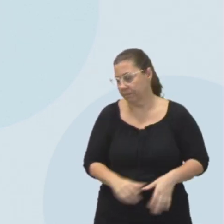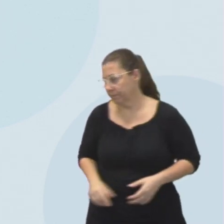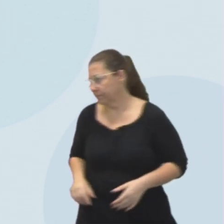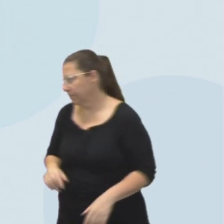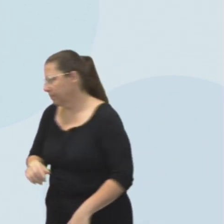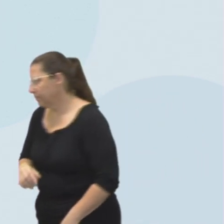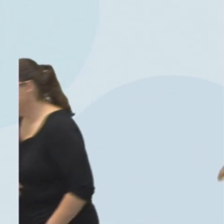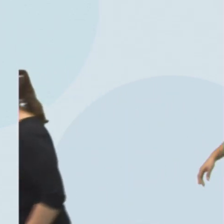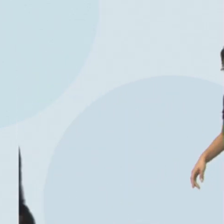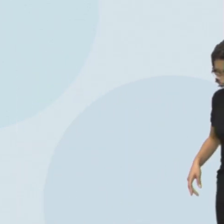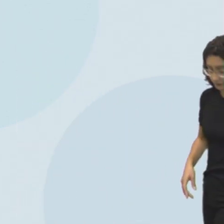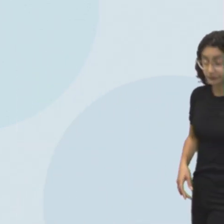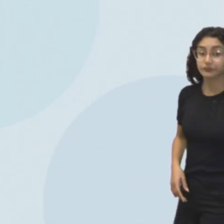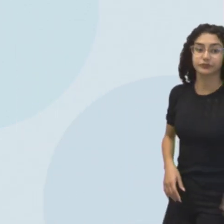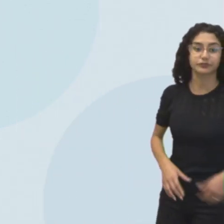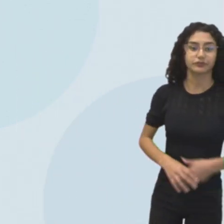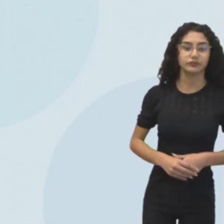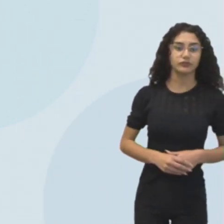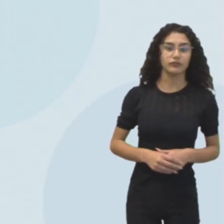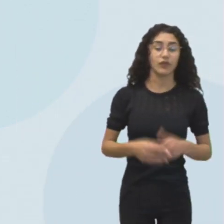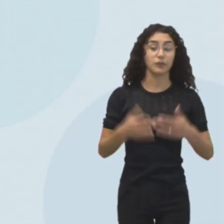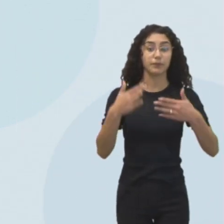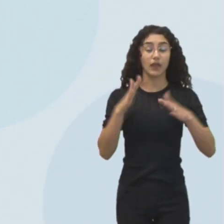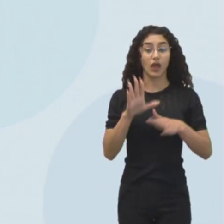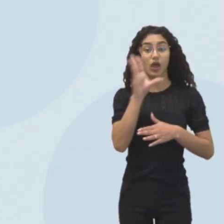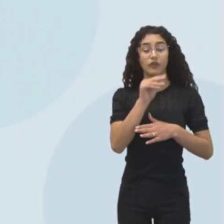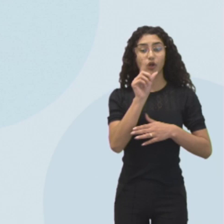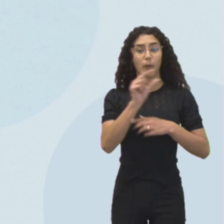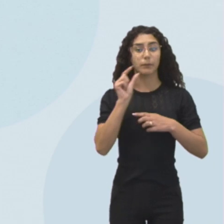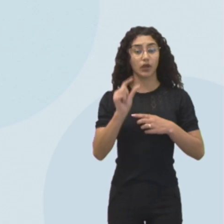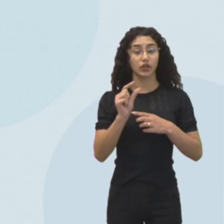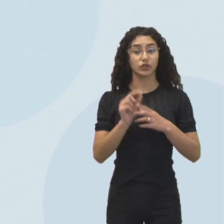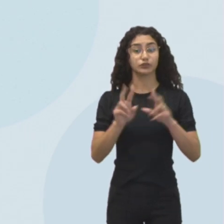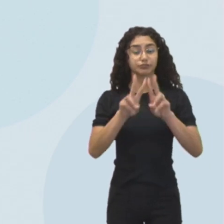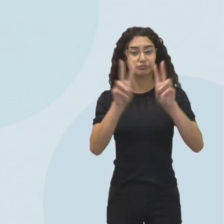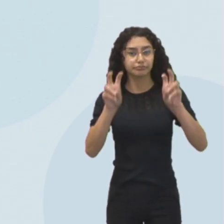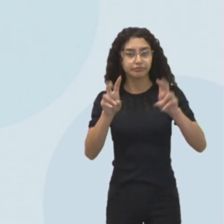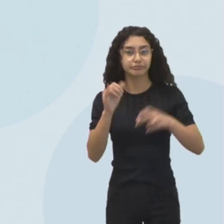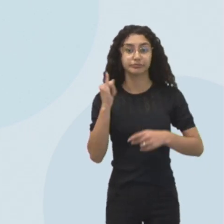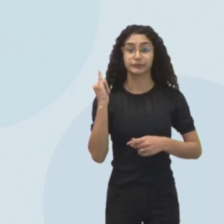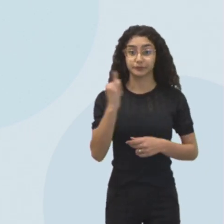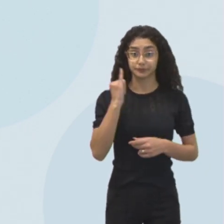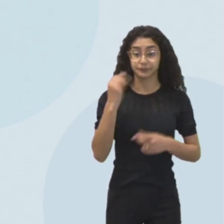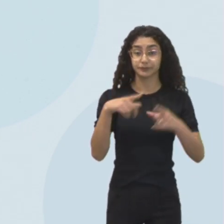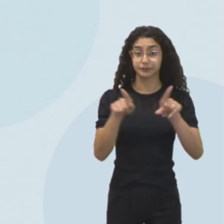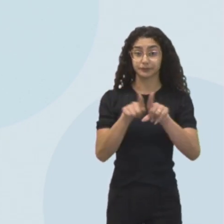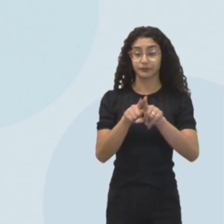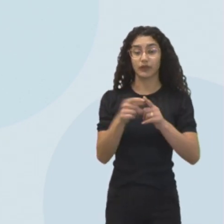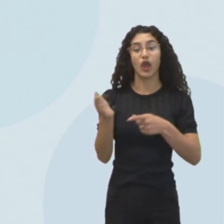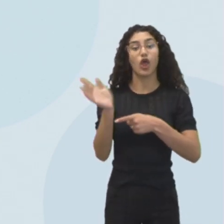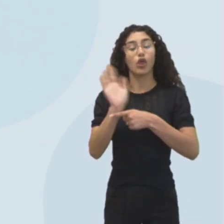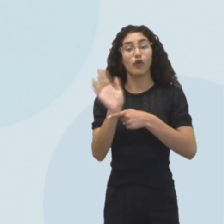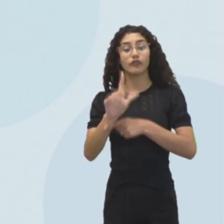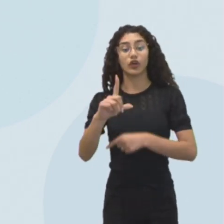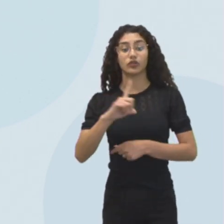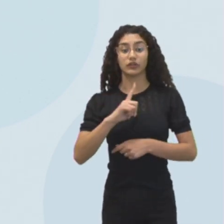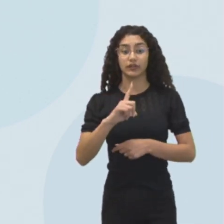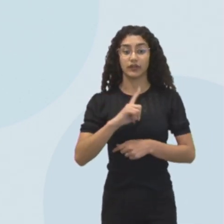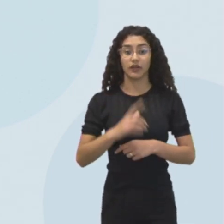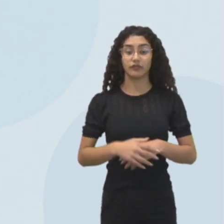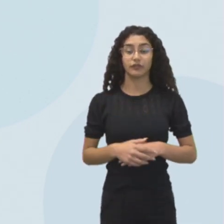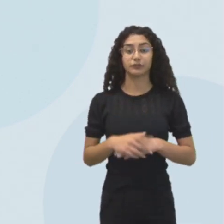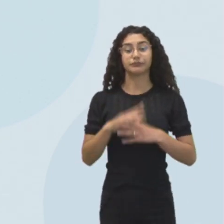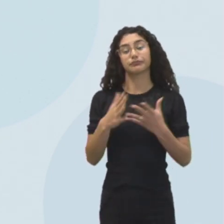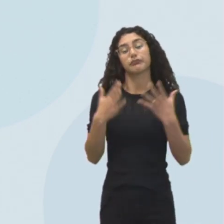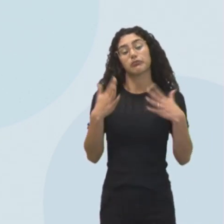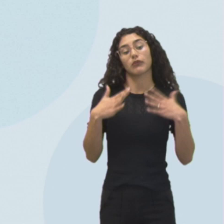Obrigada. Antes de falar um pouco dos aspectos fundamentais, né, segundo Moran, no vídeo como recurso didático, uma